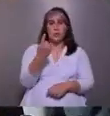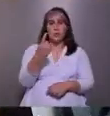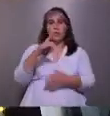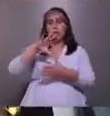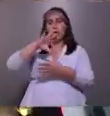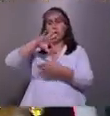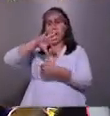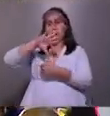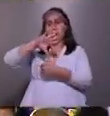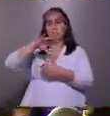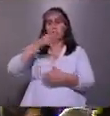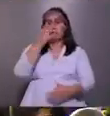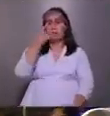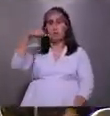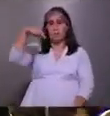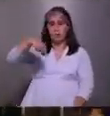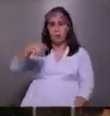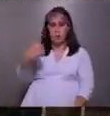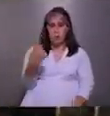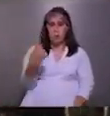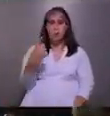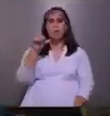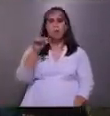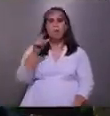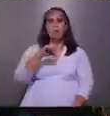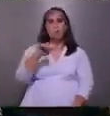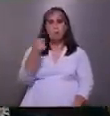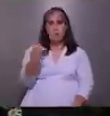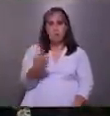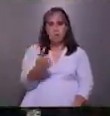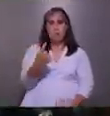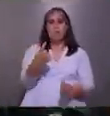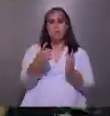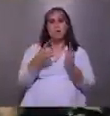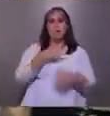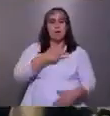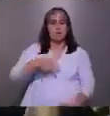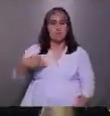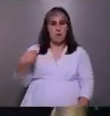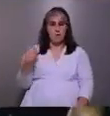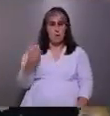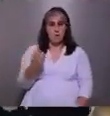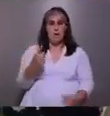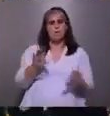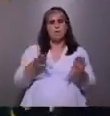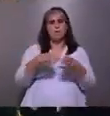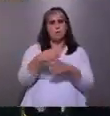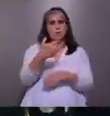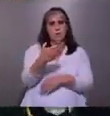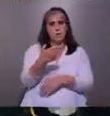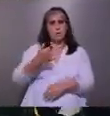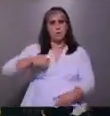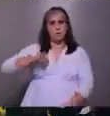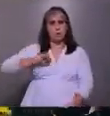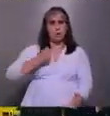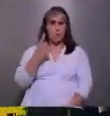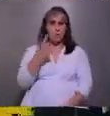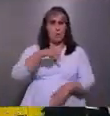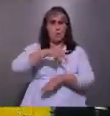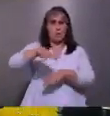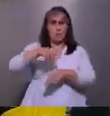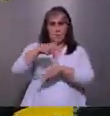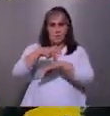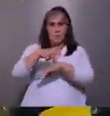da Alemanha, 1 da Costa do Marfim, 1 da Dinamarca, 7 da Espanha, 1 das